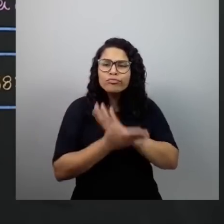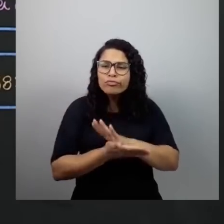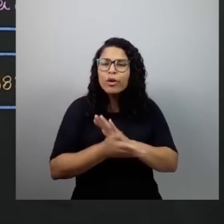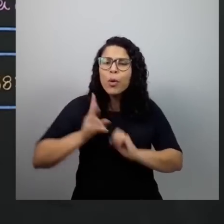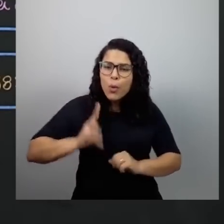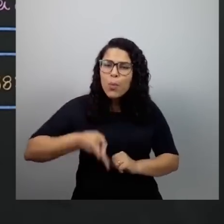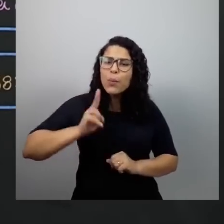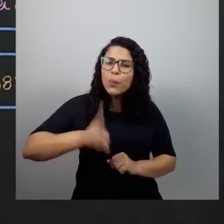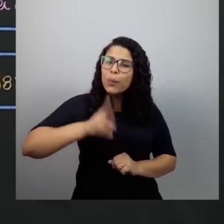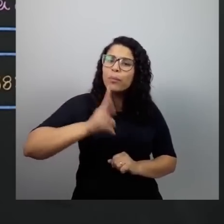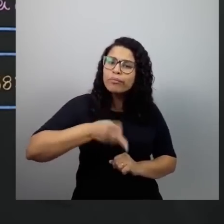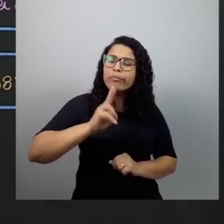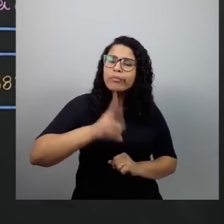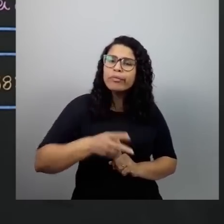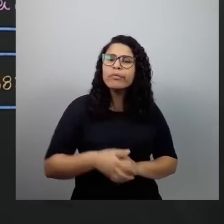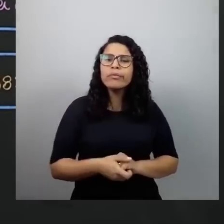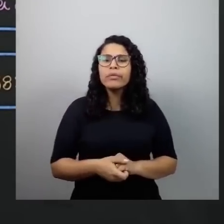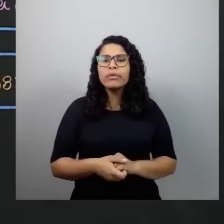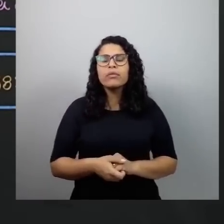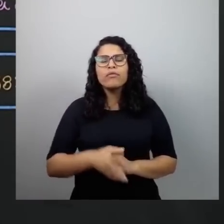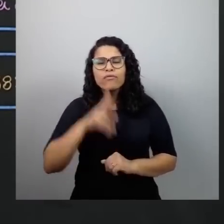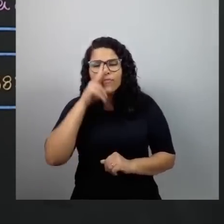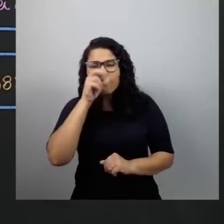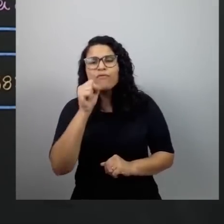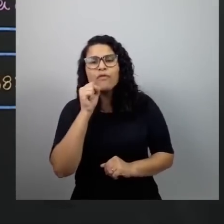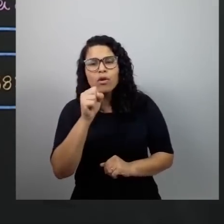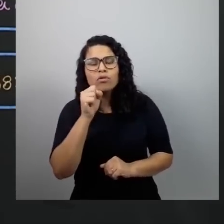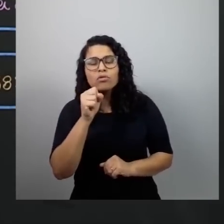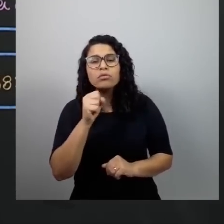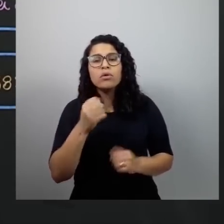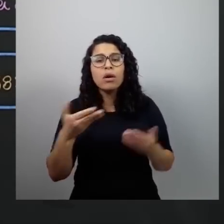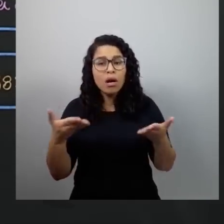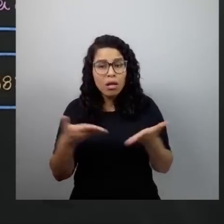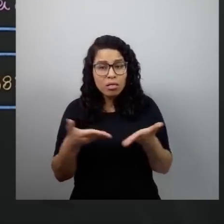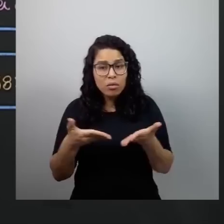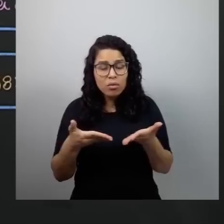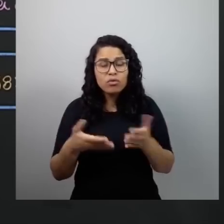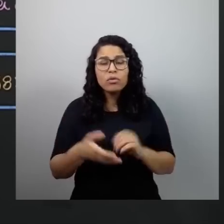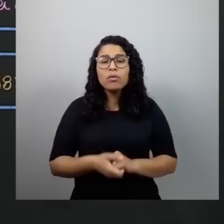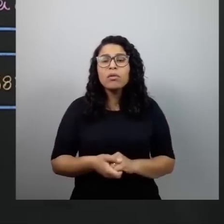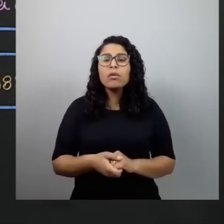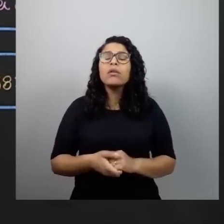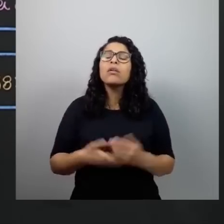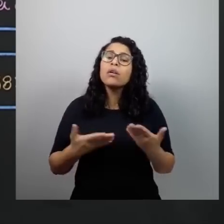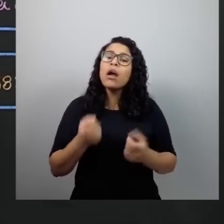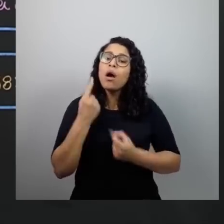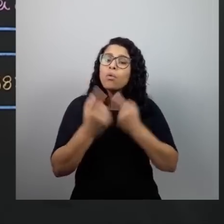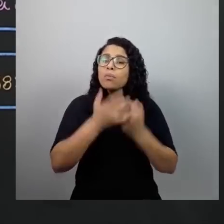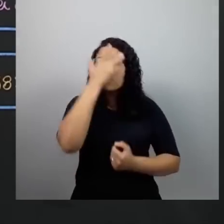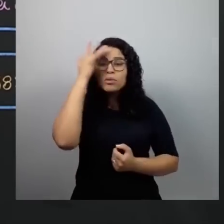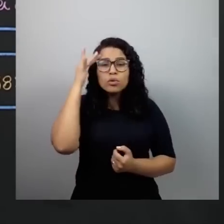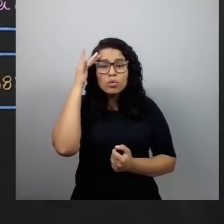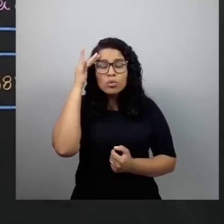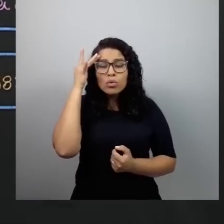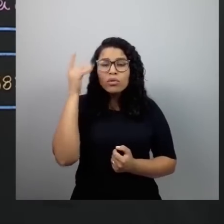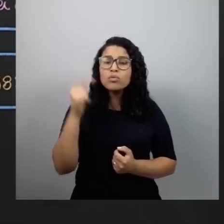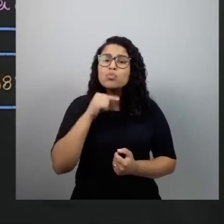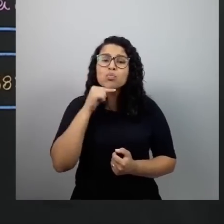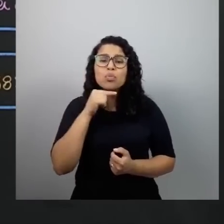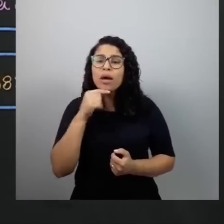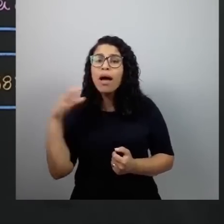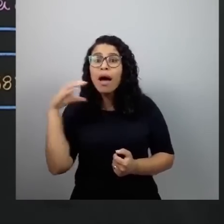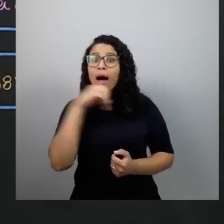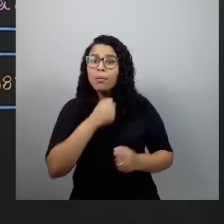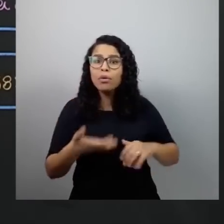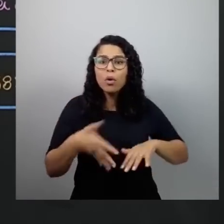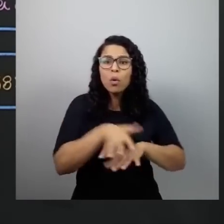como uma manifestação muito forte e muitas dessas pessoas não têm condição de ter uma inclusão rápida no